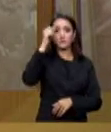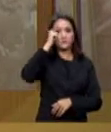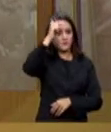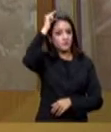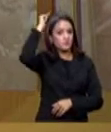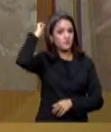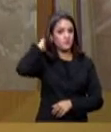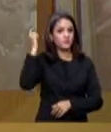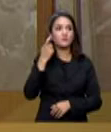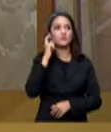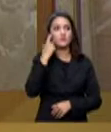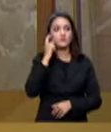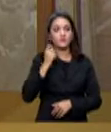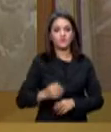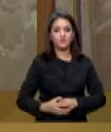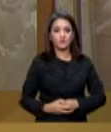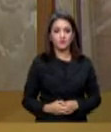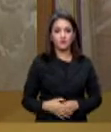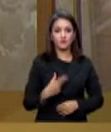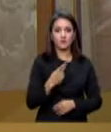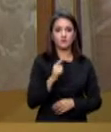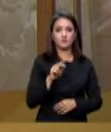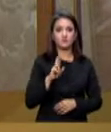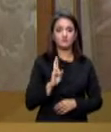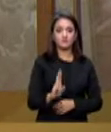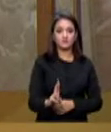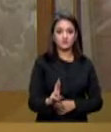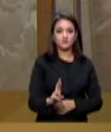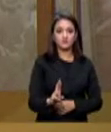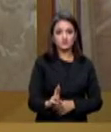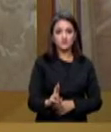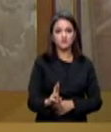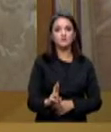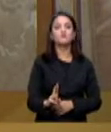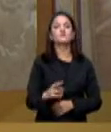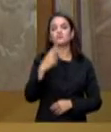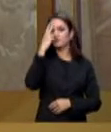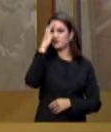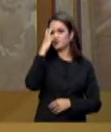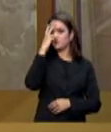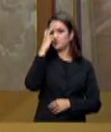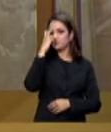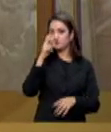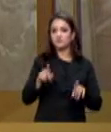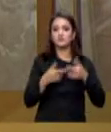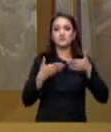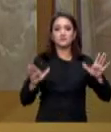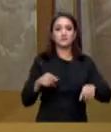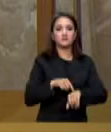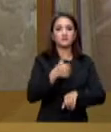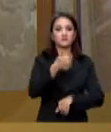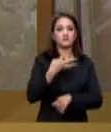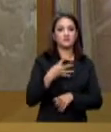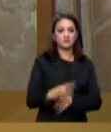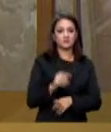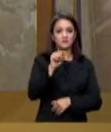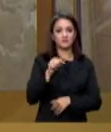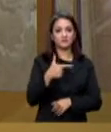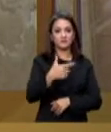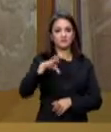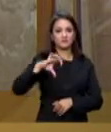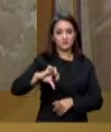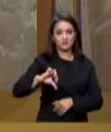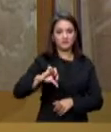Alexandre de Moraes e Nunes Marques. Procurador-Geral da República, Dr. Antônio Augusto Brandão de Aras. Abriu-se a sessão às 14 horas e